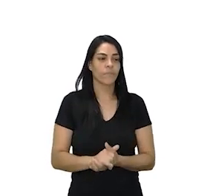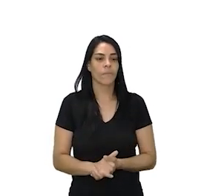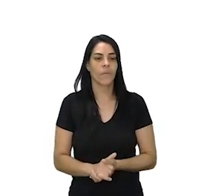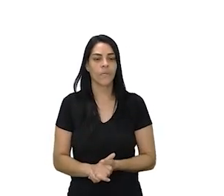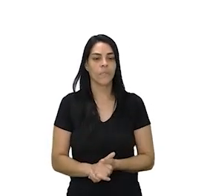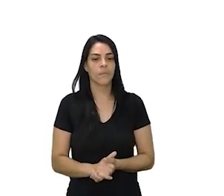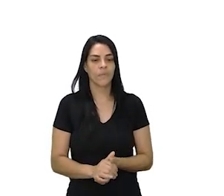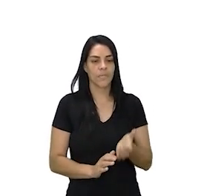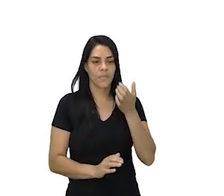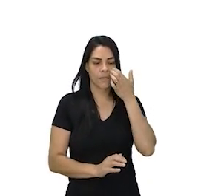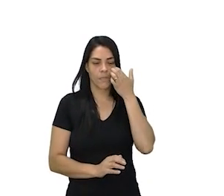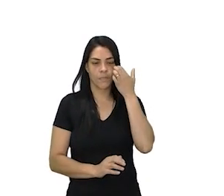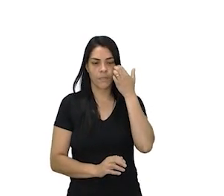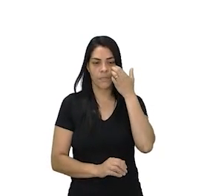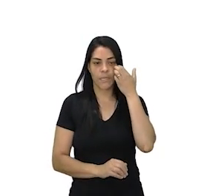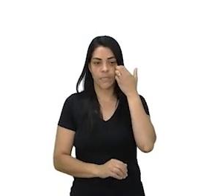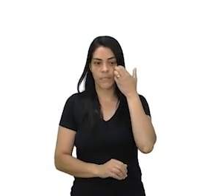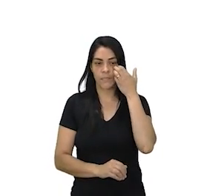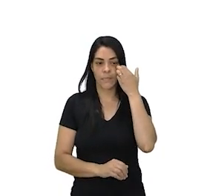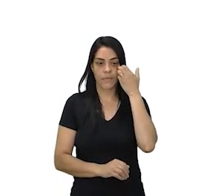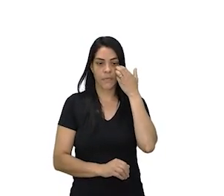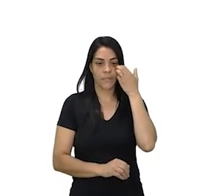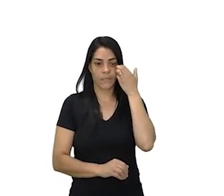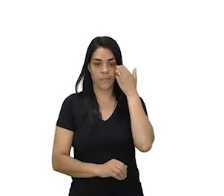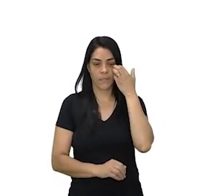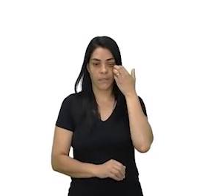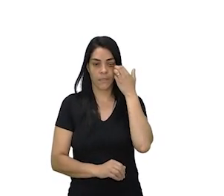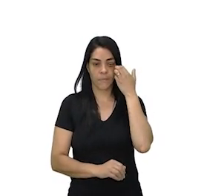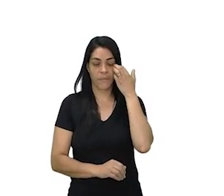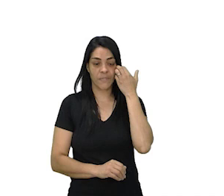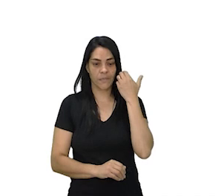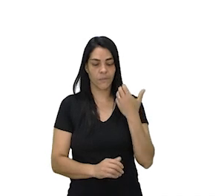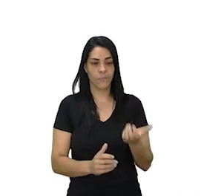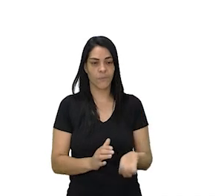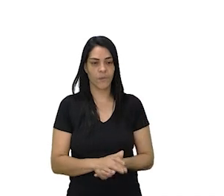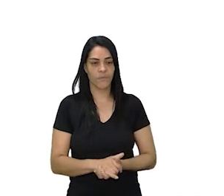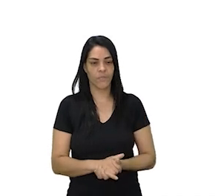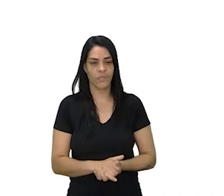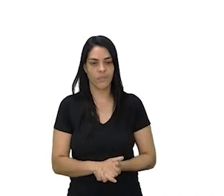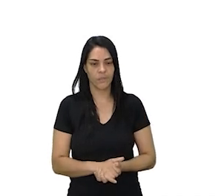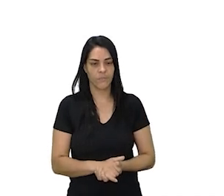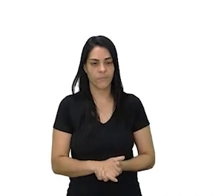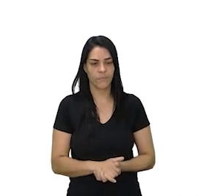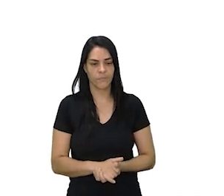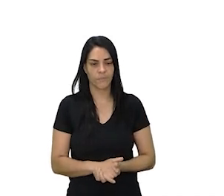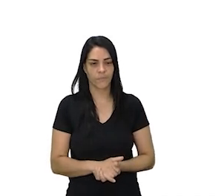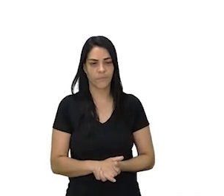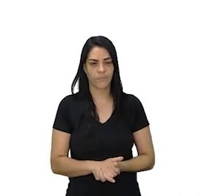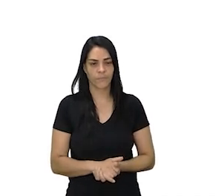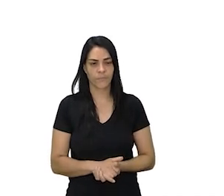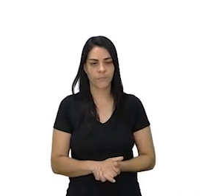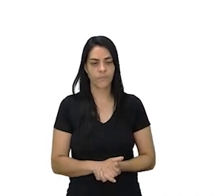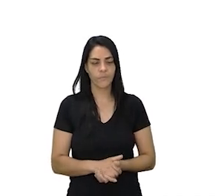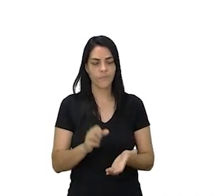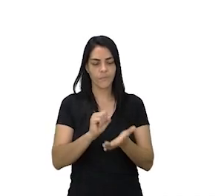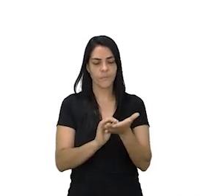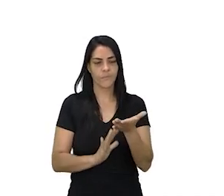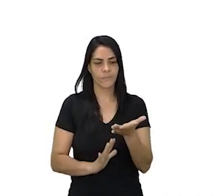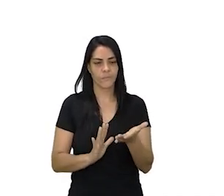desse espaço do mini zoo. Para isso, então, a gente construiu aqui uma atividade